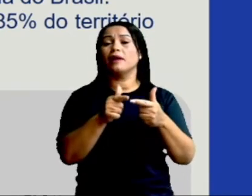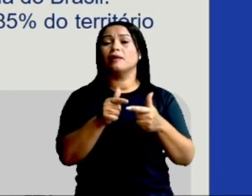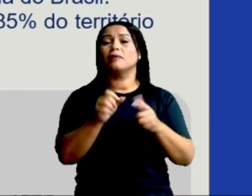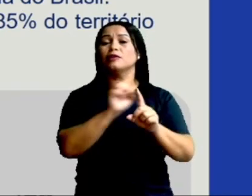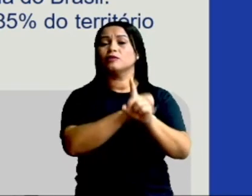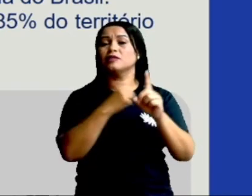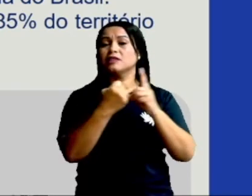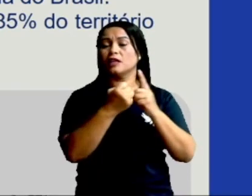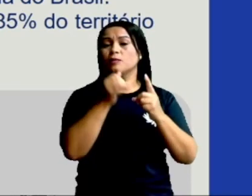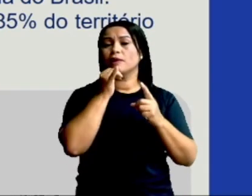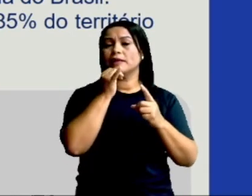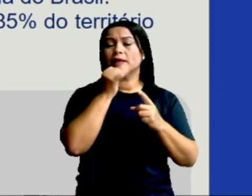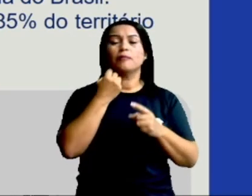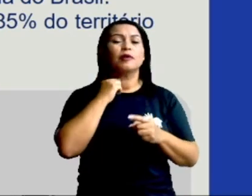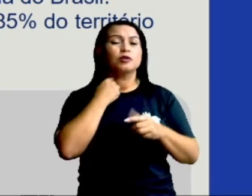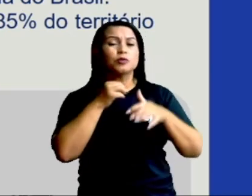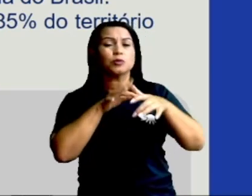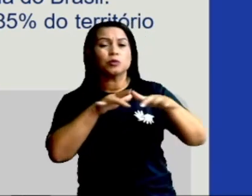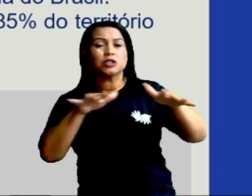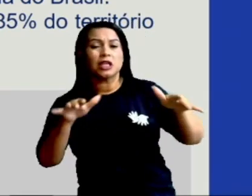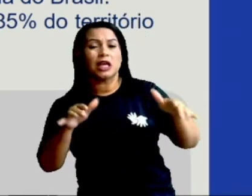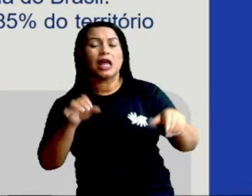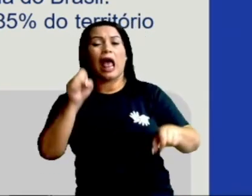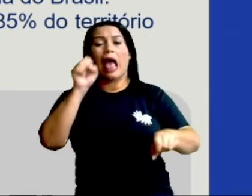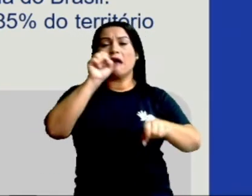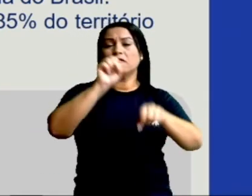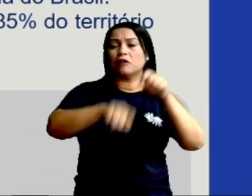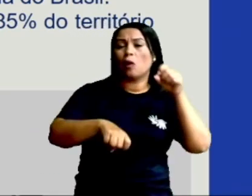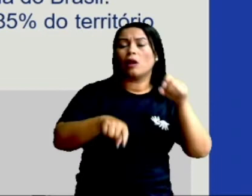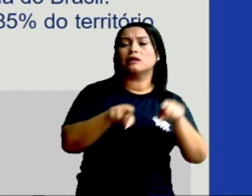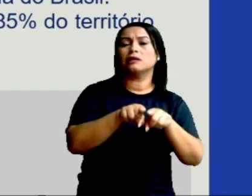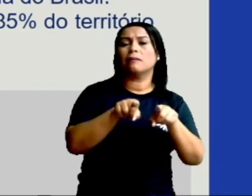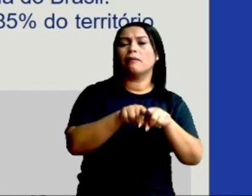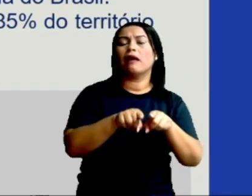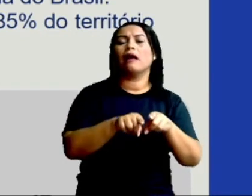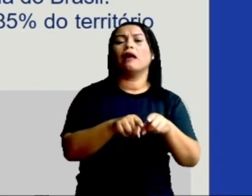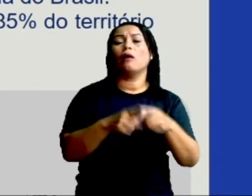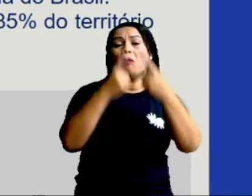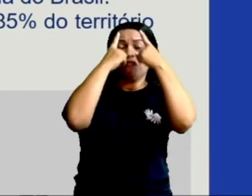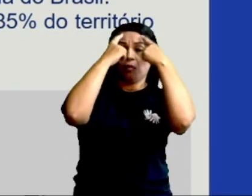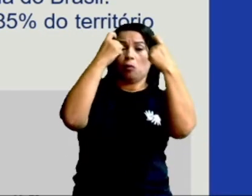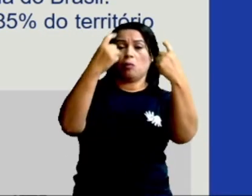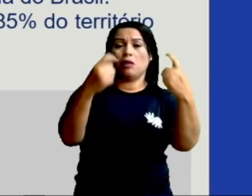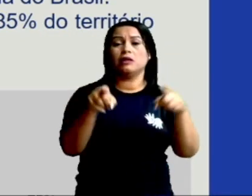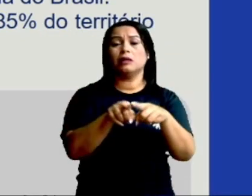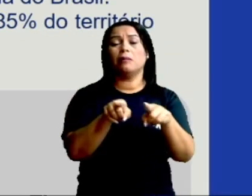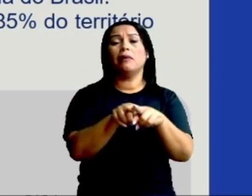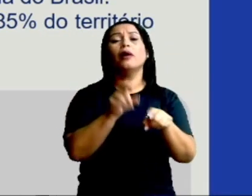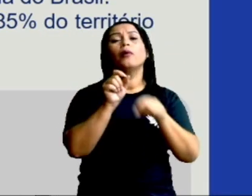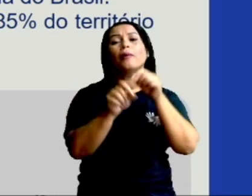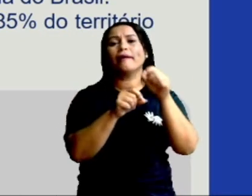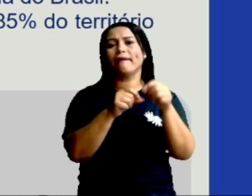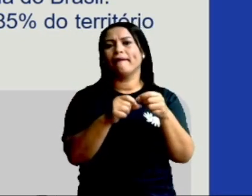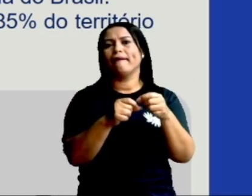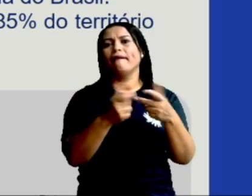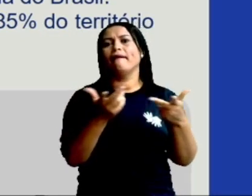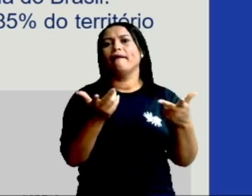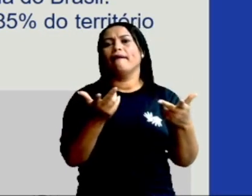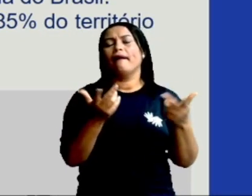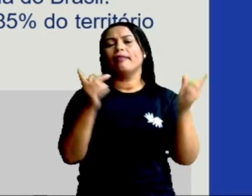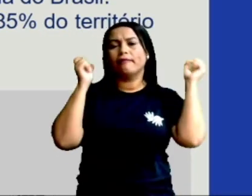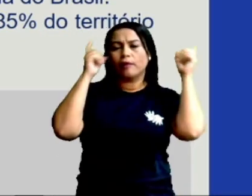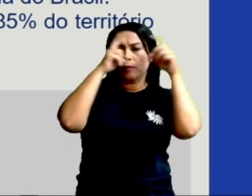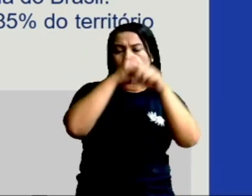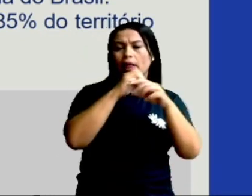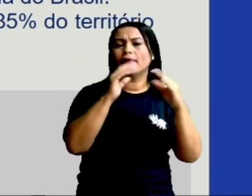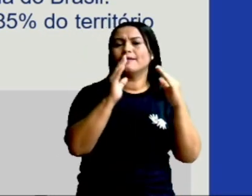violência urbana os engarrafamentos a dificuldade de moradia ou seja por ser uma região